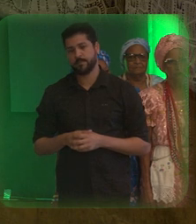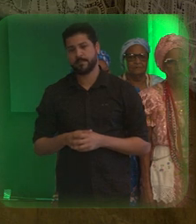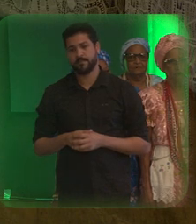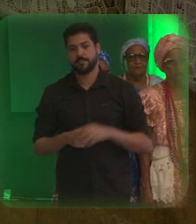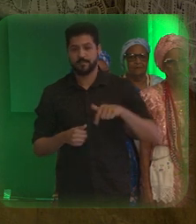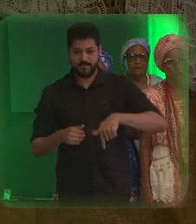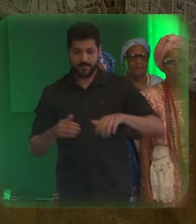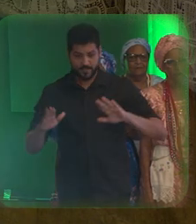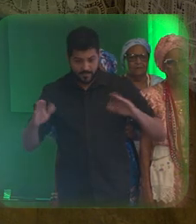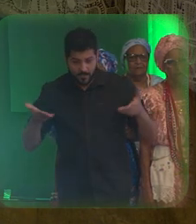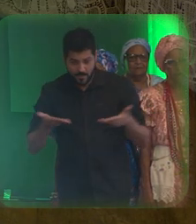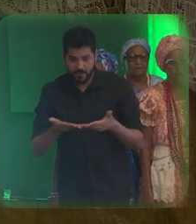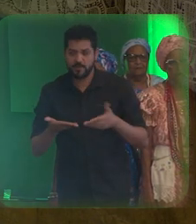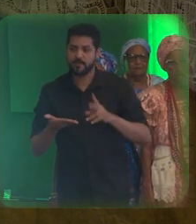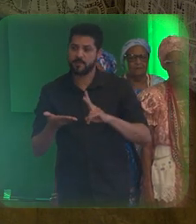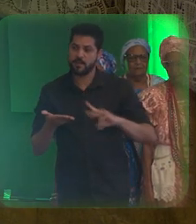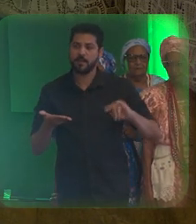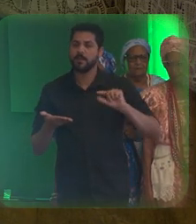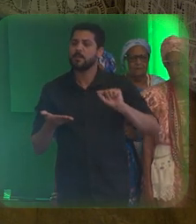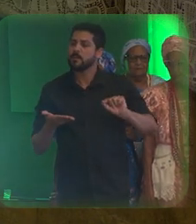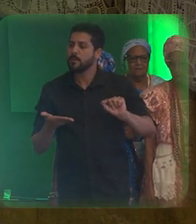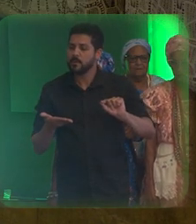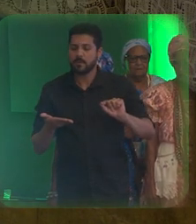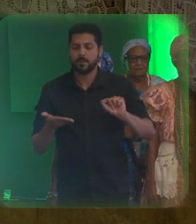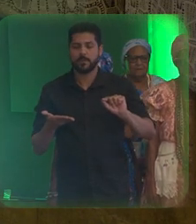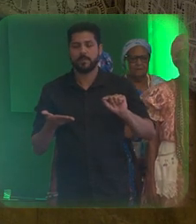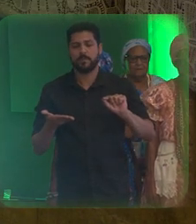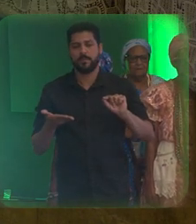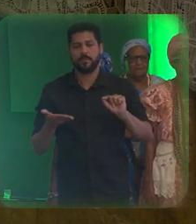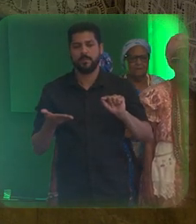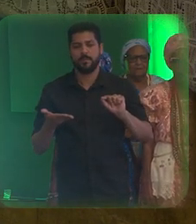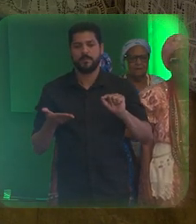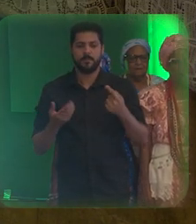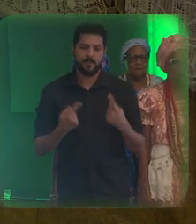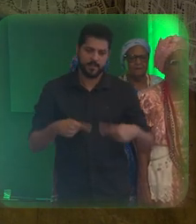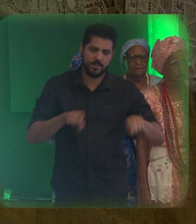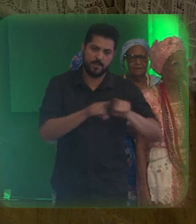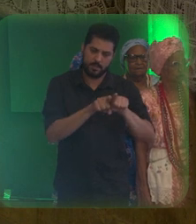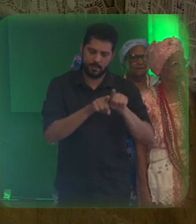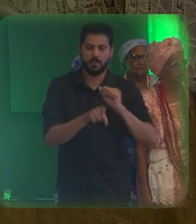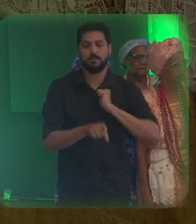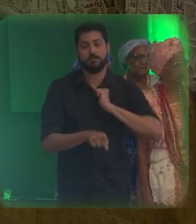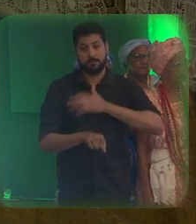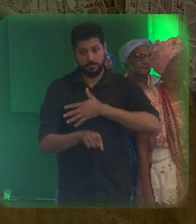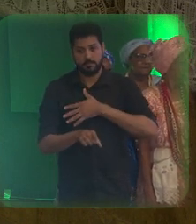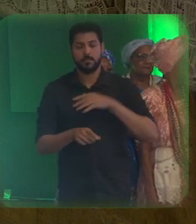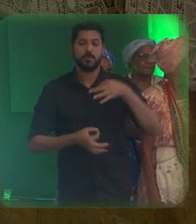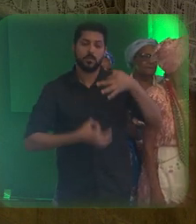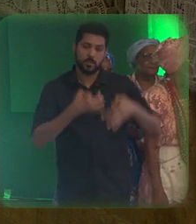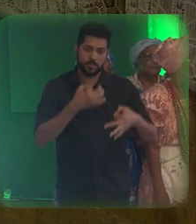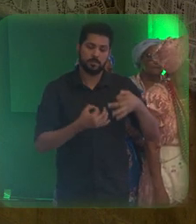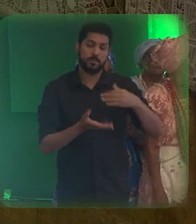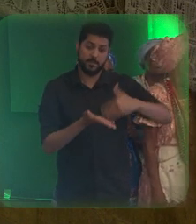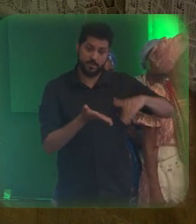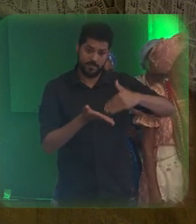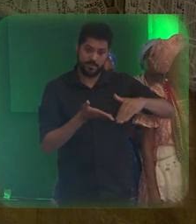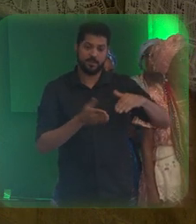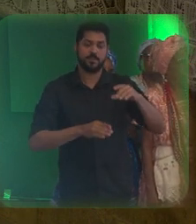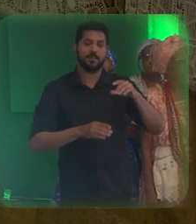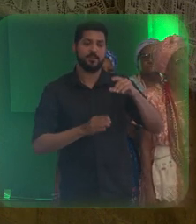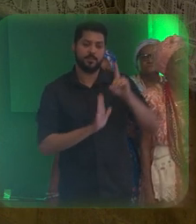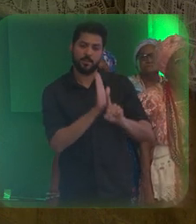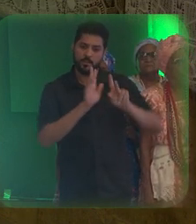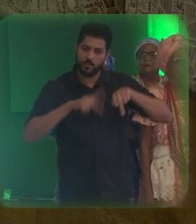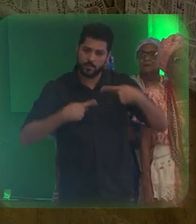Este fórum será realizado em colaboração entre o IFPE e a Secretaria de Justiça e Direitos Humanos do Governo